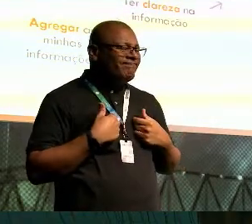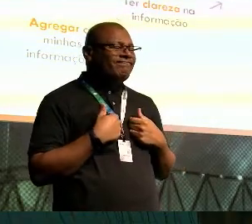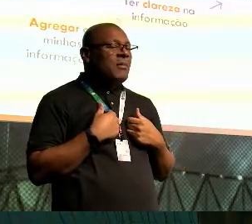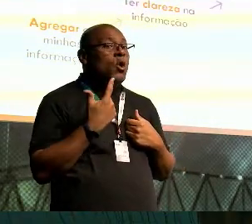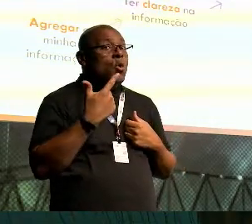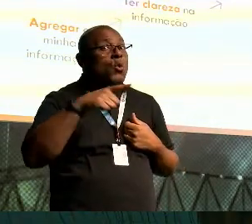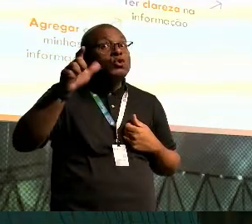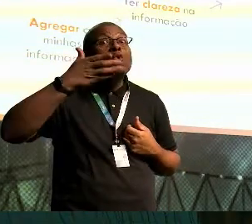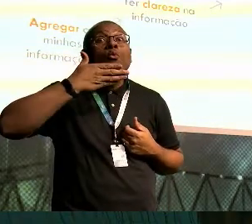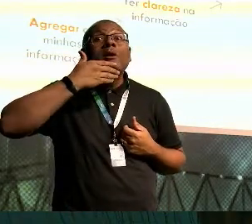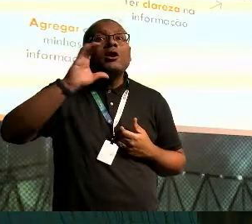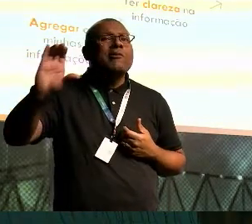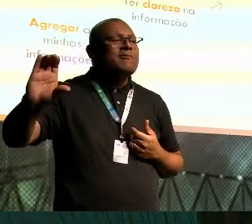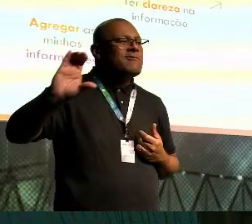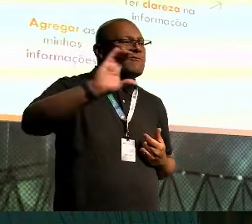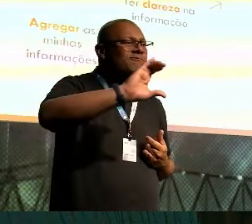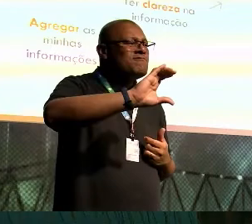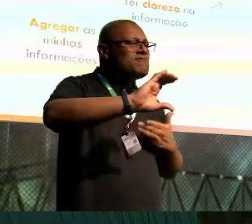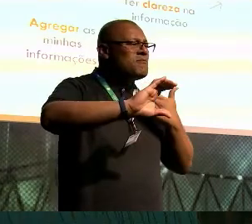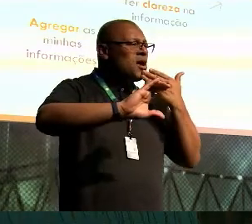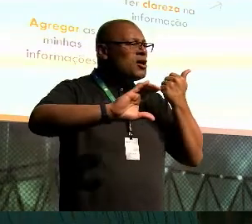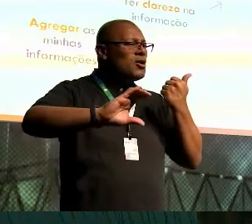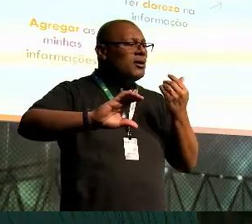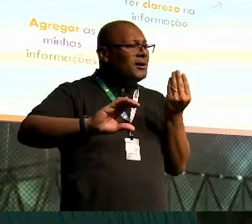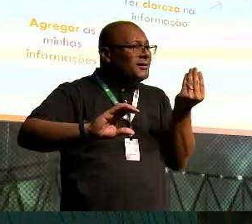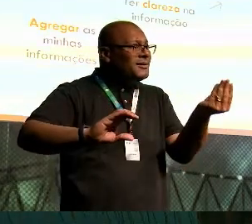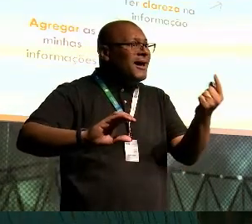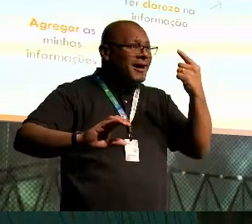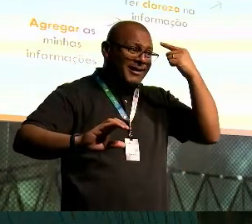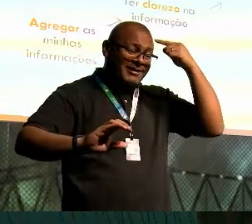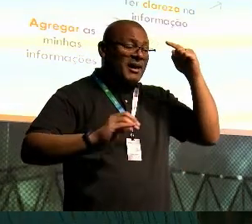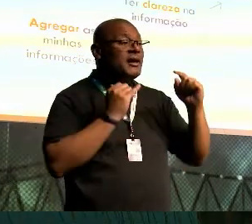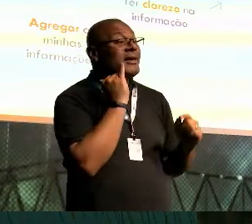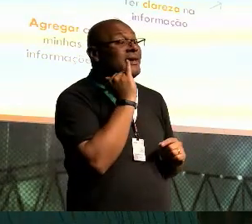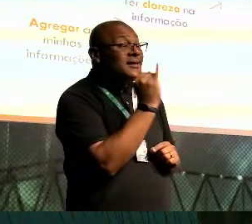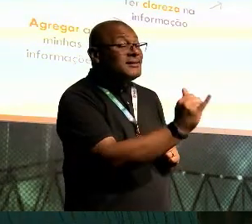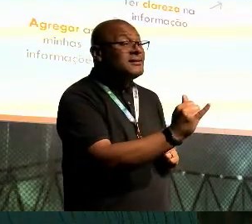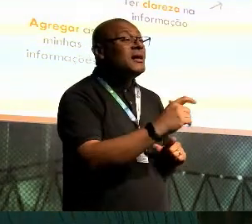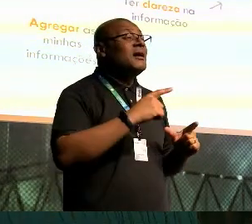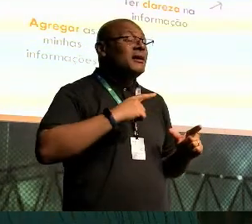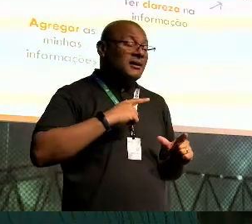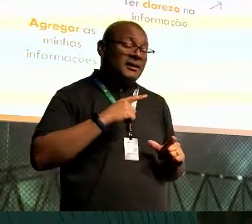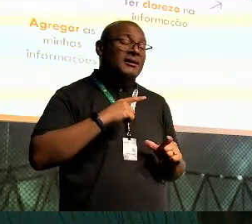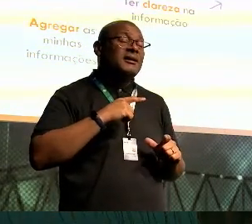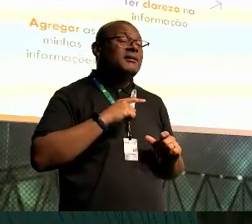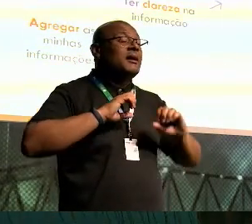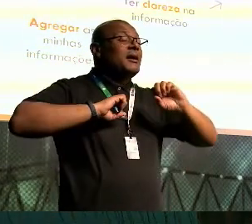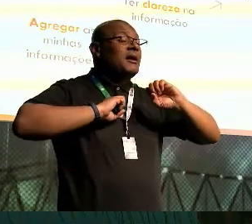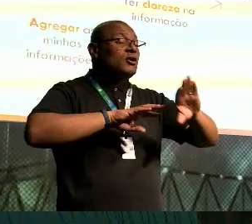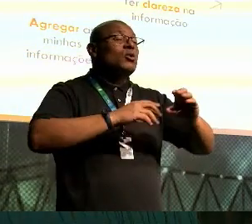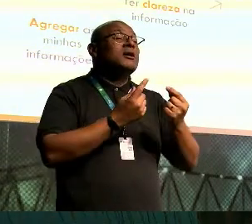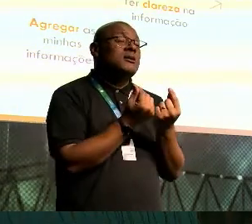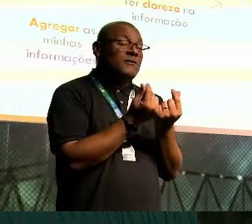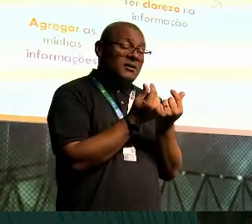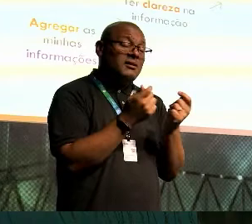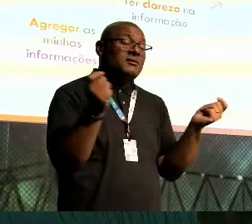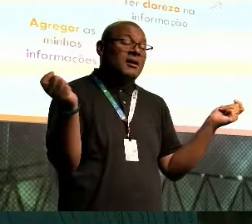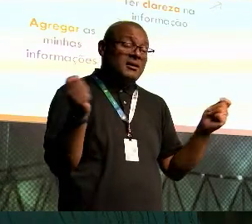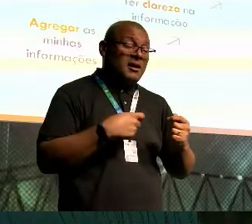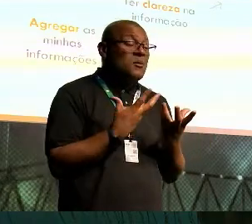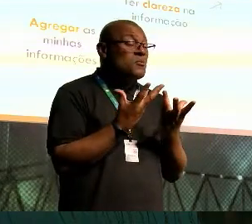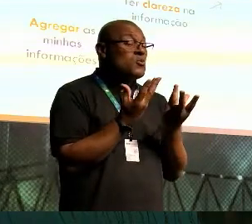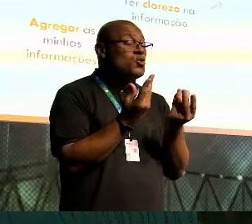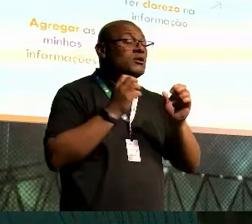como oferecer um crédito melhor, por que não dar esse insight, ensinar? Aqui tem muito da parte de educação financeira também, tá? Muita